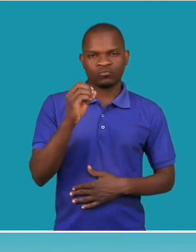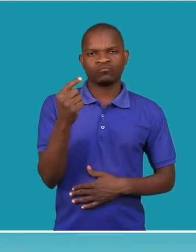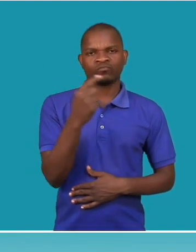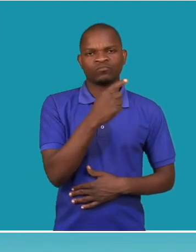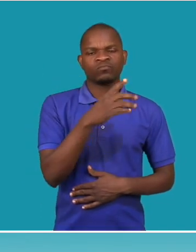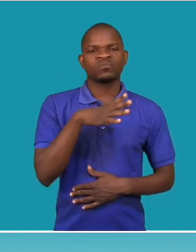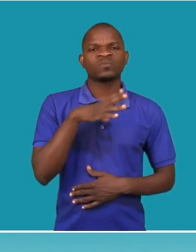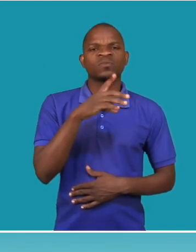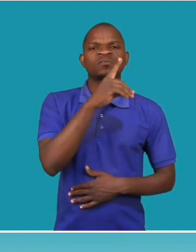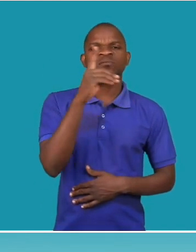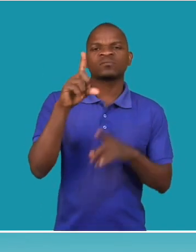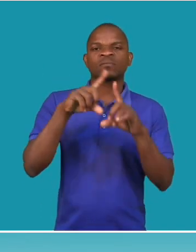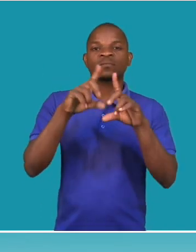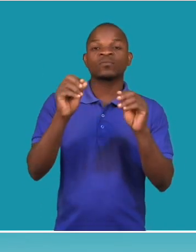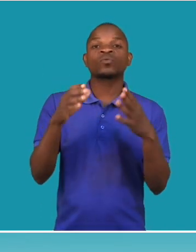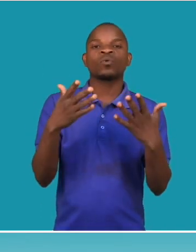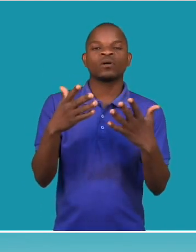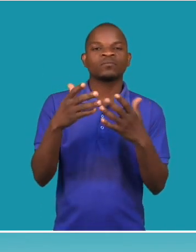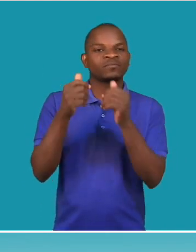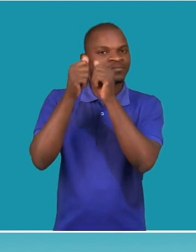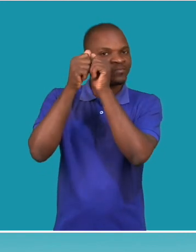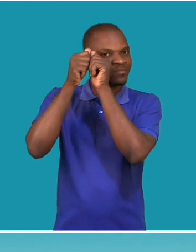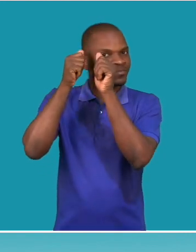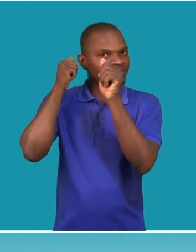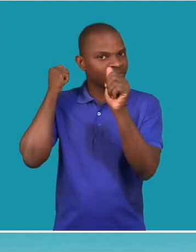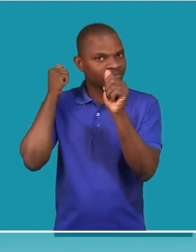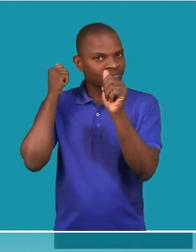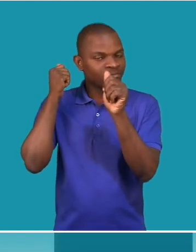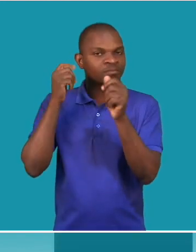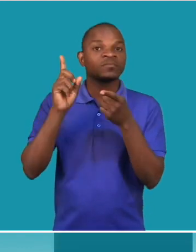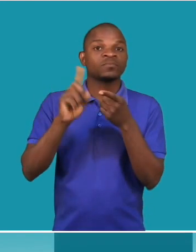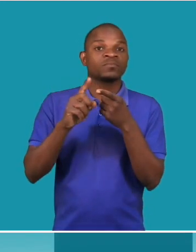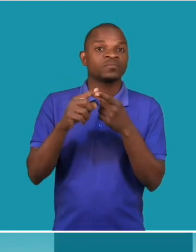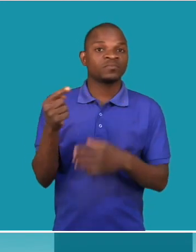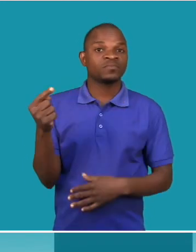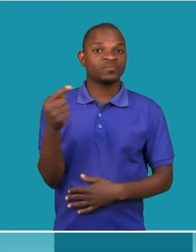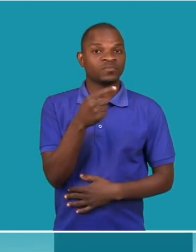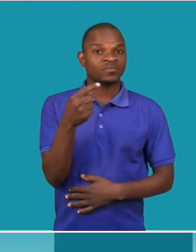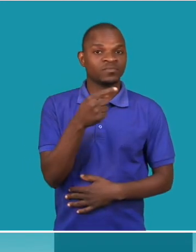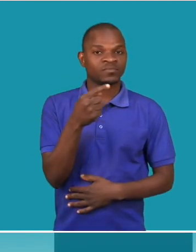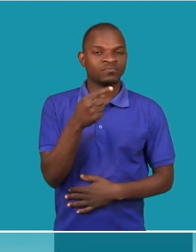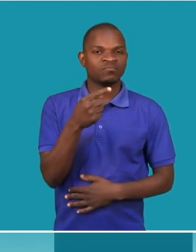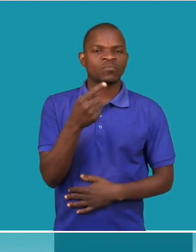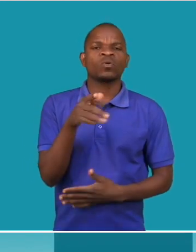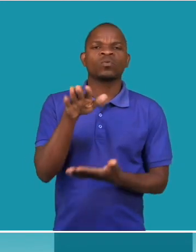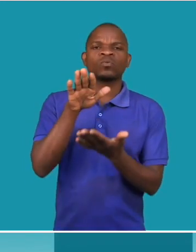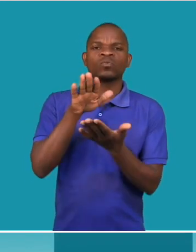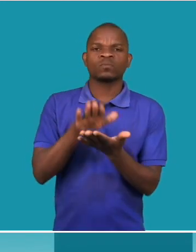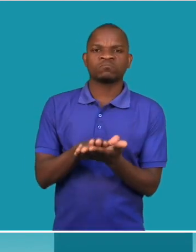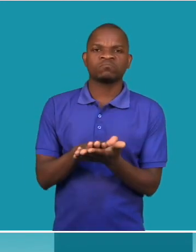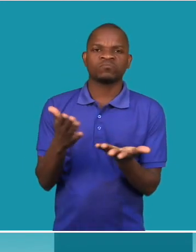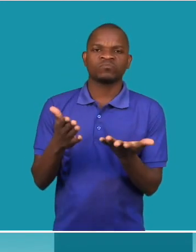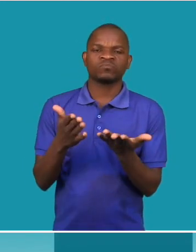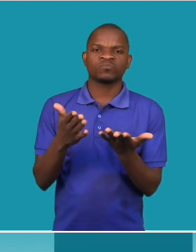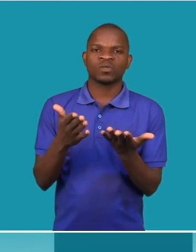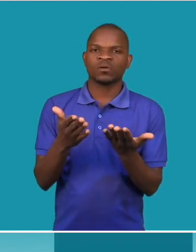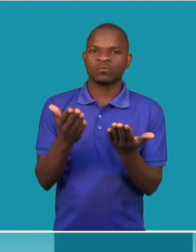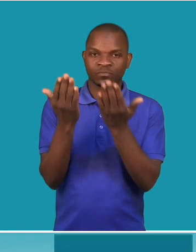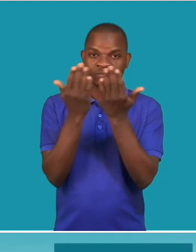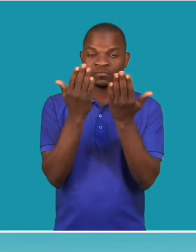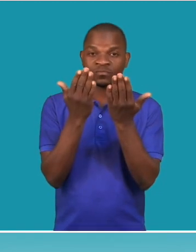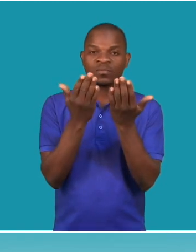ciência mental, se não posso dizer. E esta academia lida